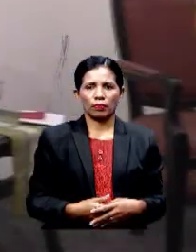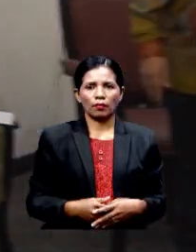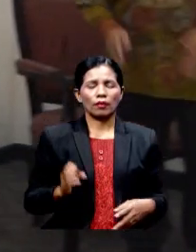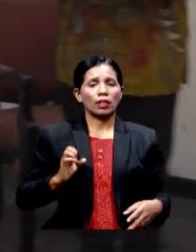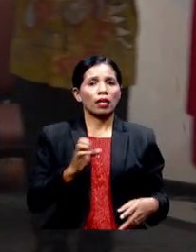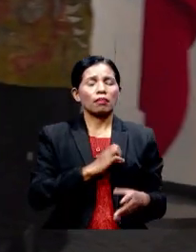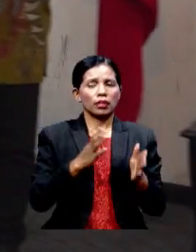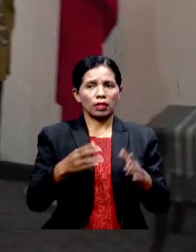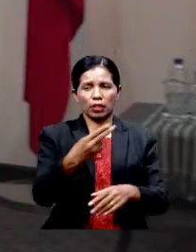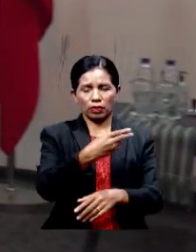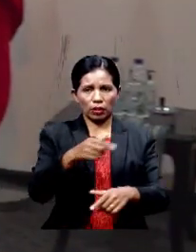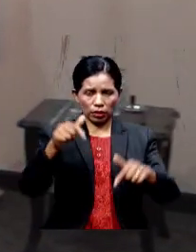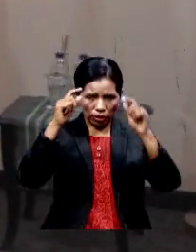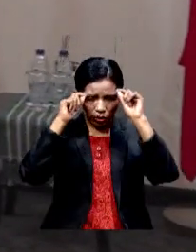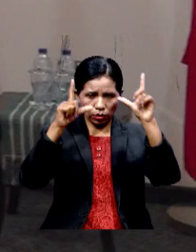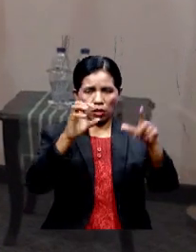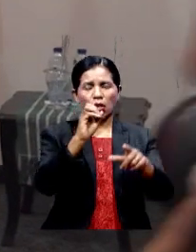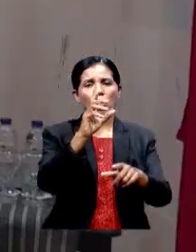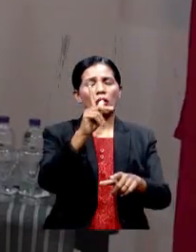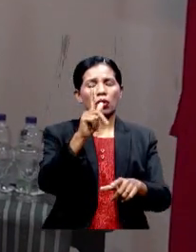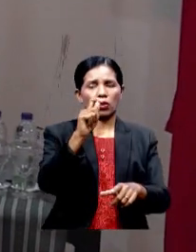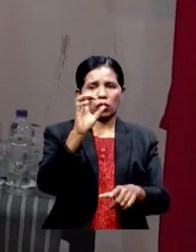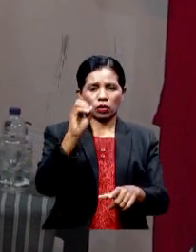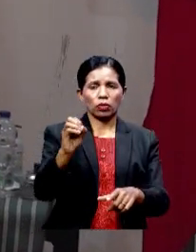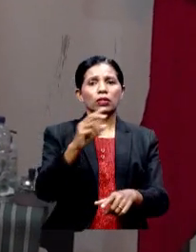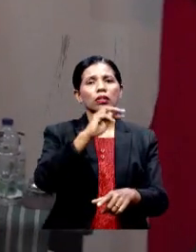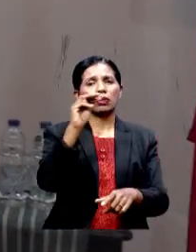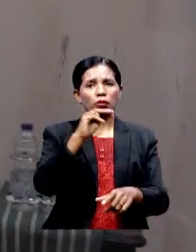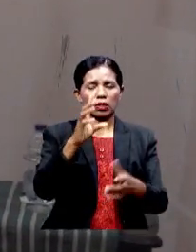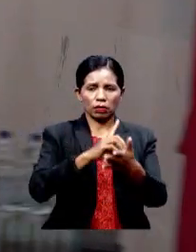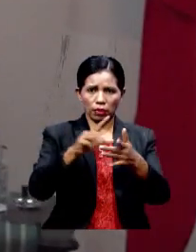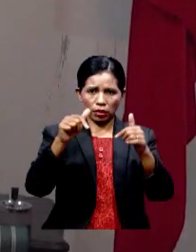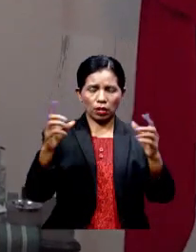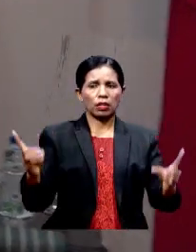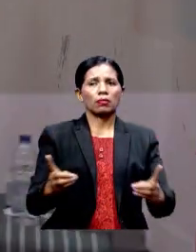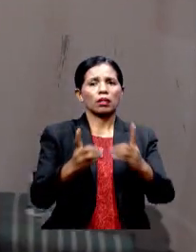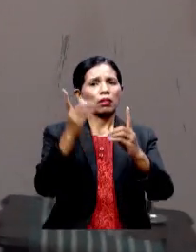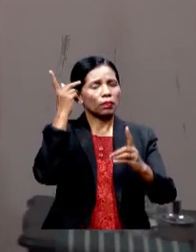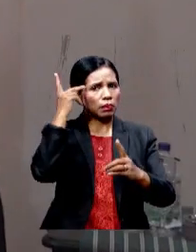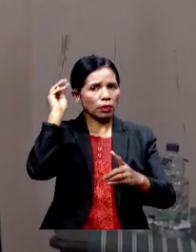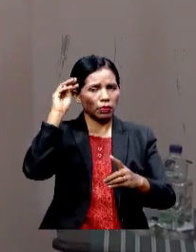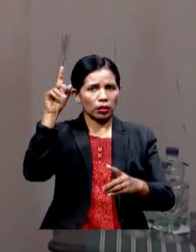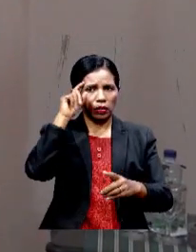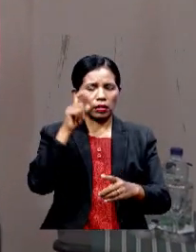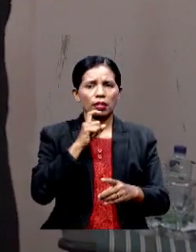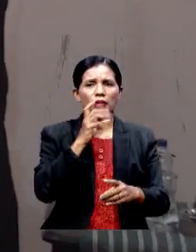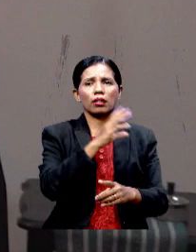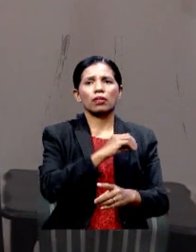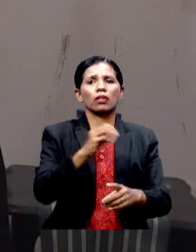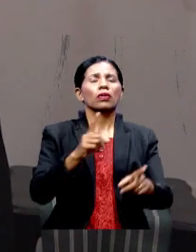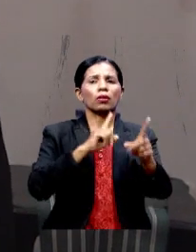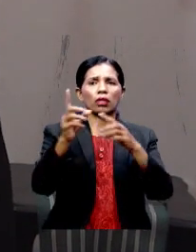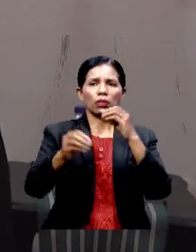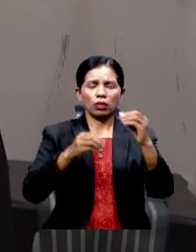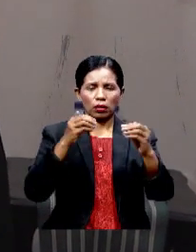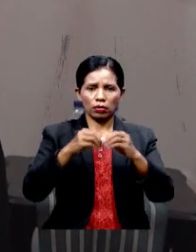Embaixador Indonésia e Timor-Leste, Octodorino Manik, segunda semana, hasoro malo o primeiro-ministro Kairala Sananugusmão, ho di qualia